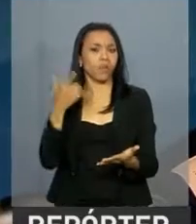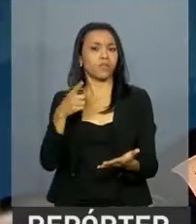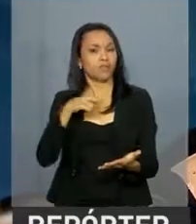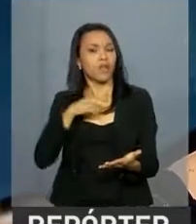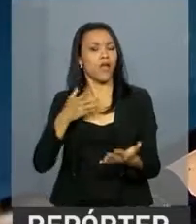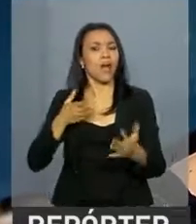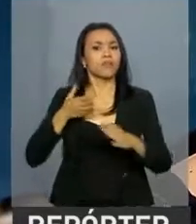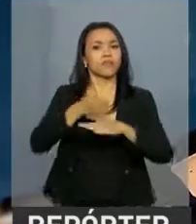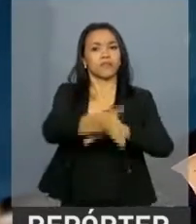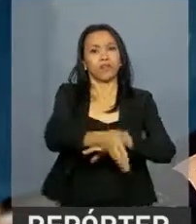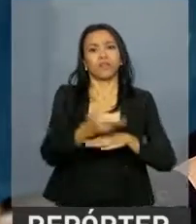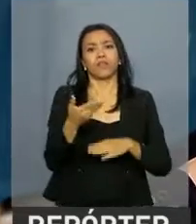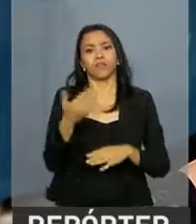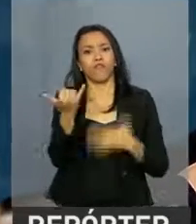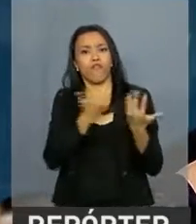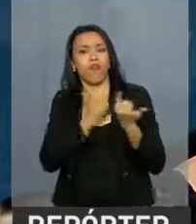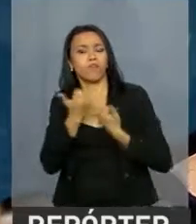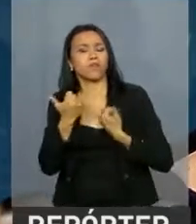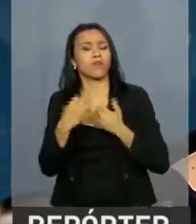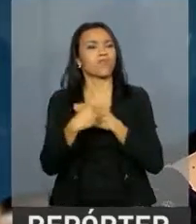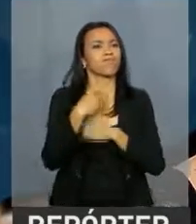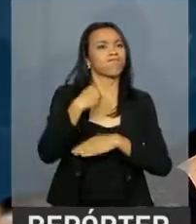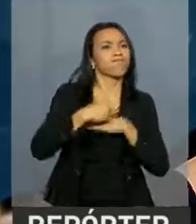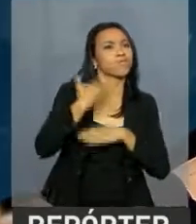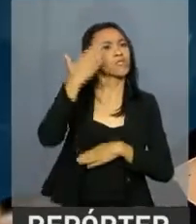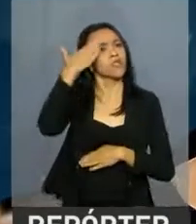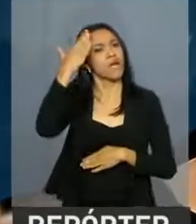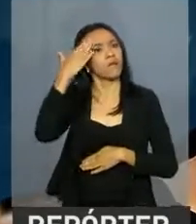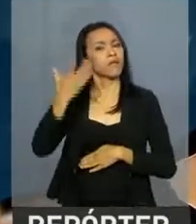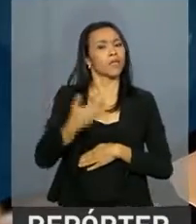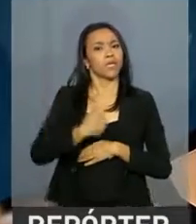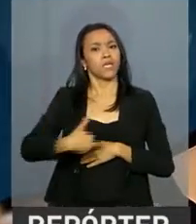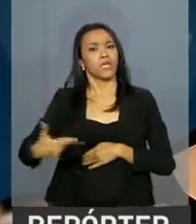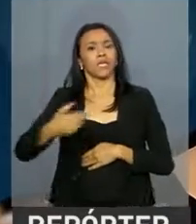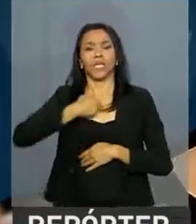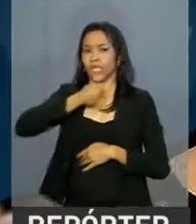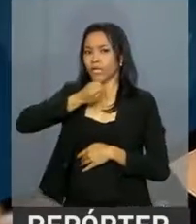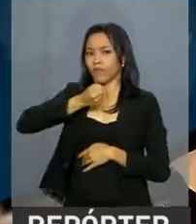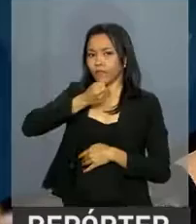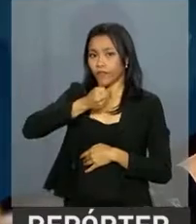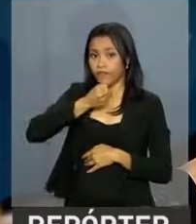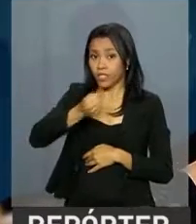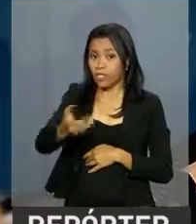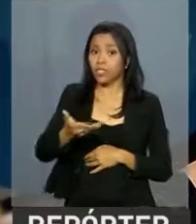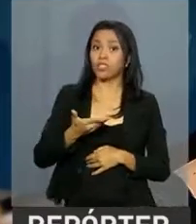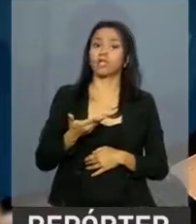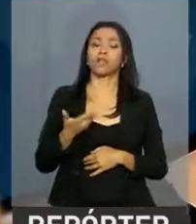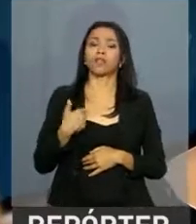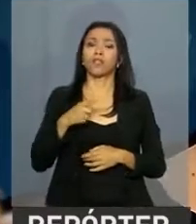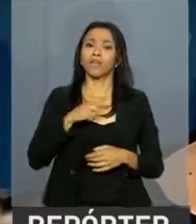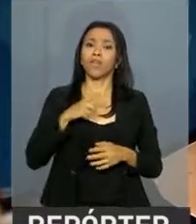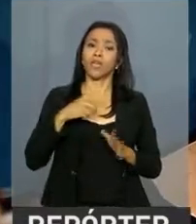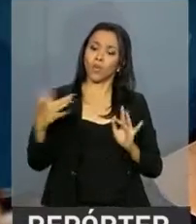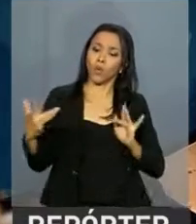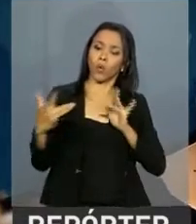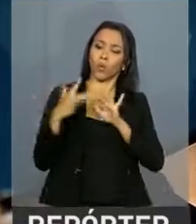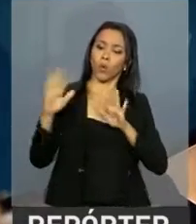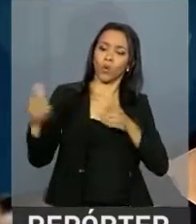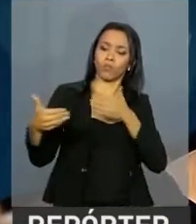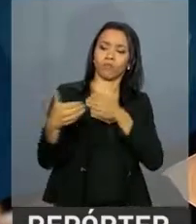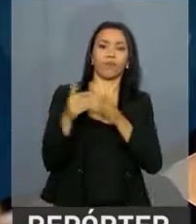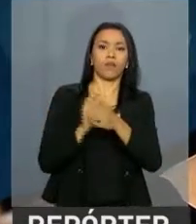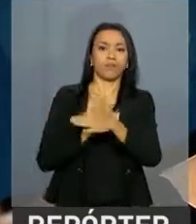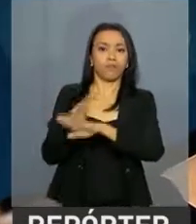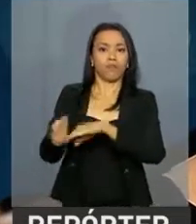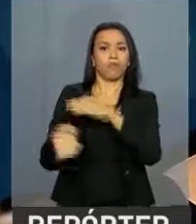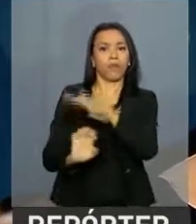terem acesso a essa informação, de ter essa possibilidade de fazer uma entrevista, de ter um contato direto com o empregador. Então você